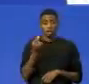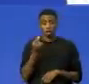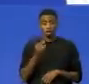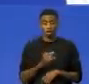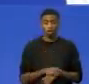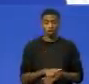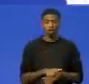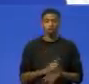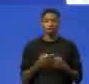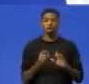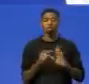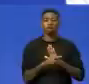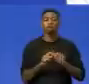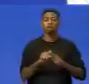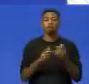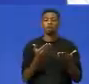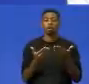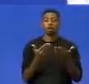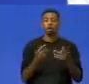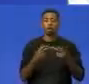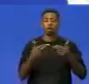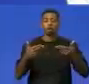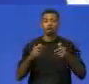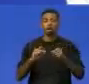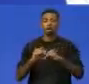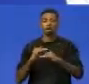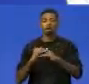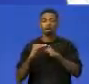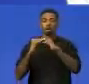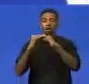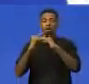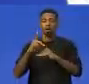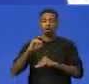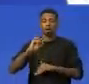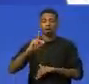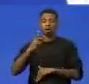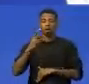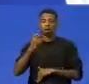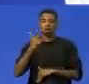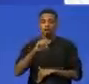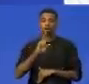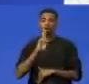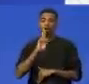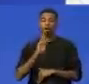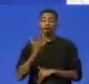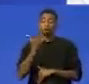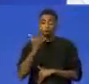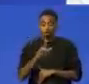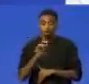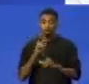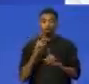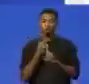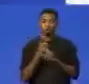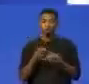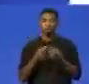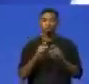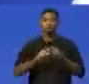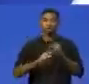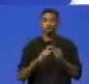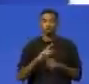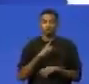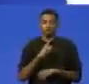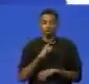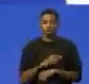seria a associação em série de pilhas que conseguiria, obviamente, atingir essa voltagem? A pilha que